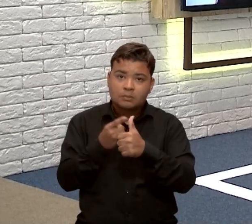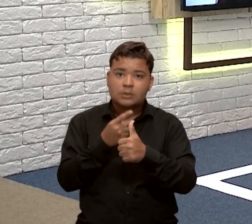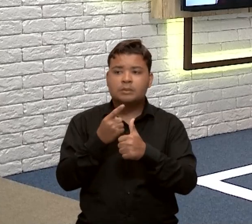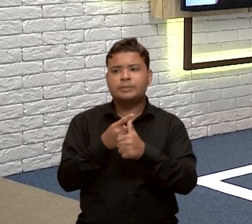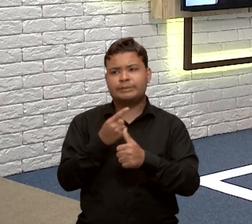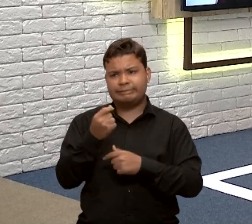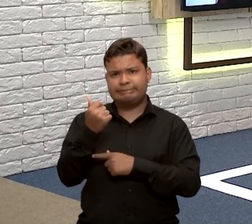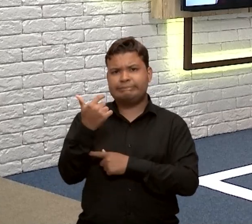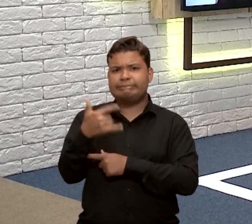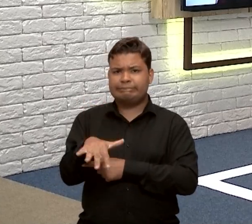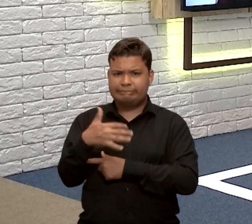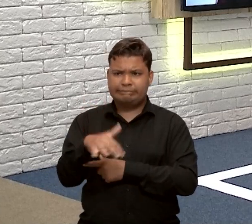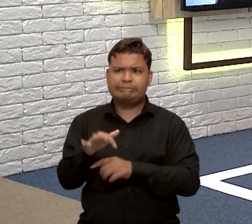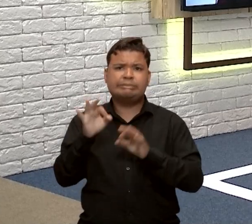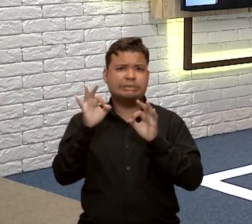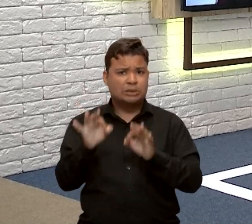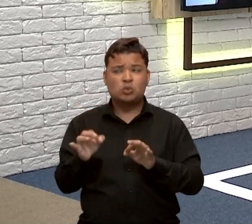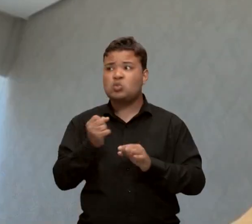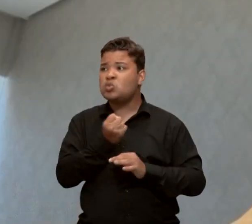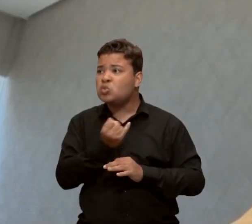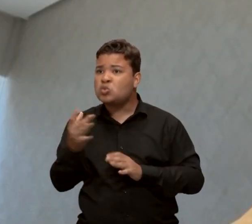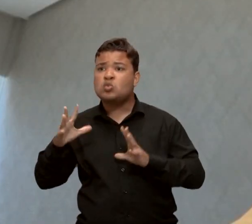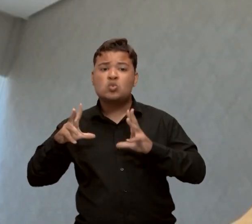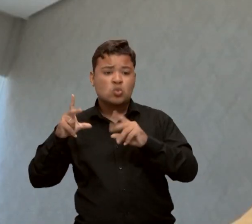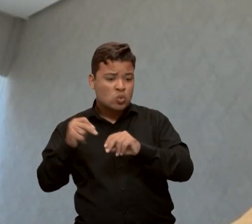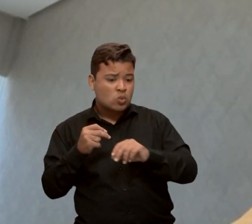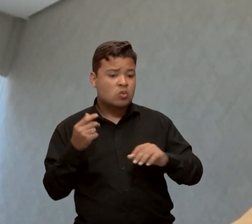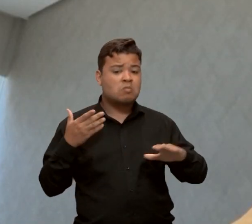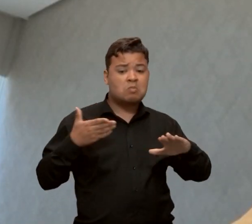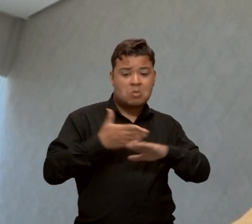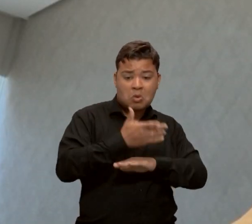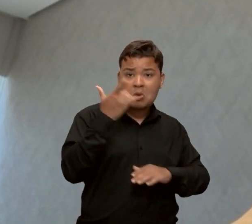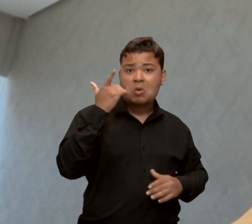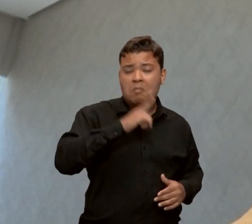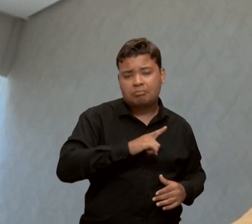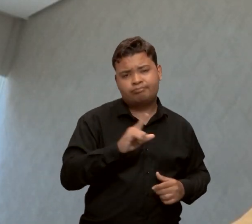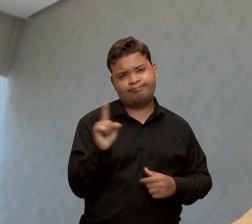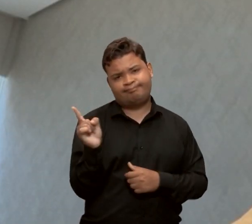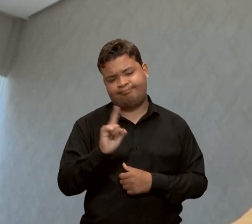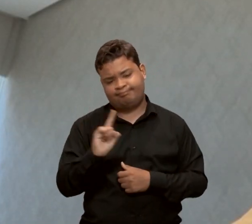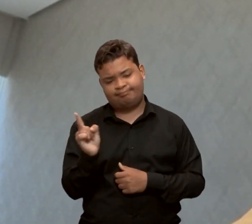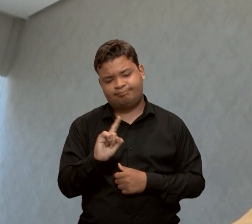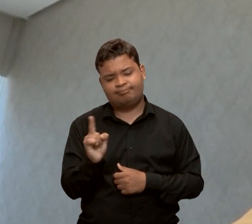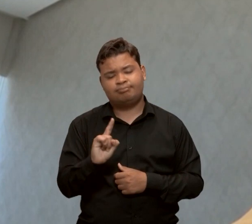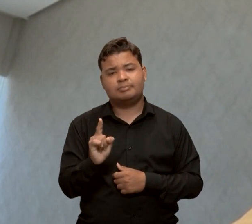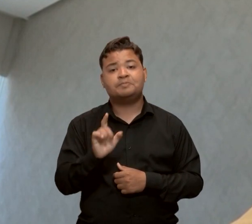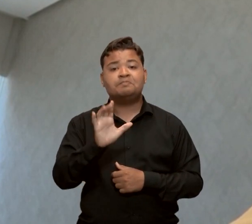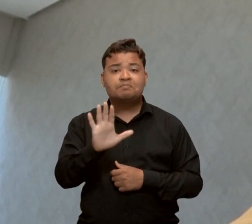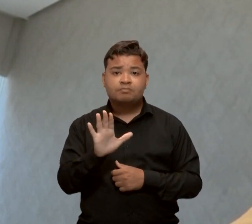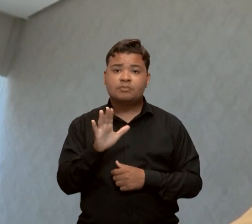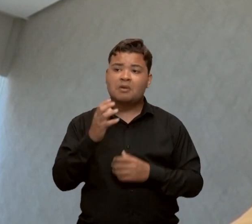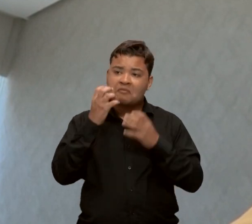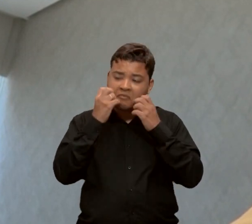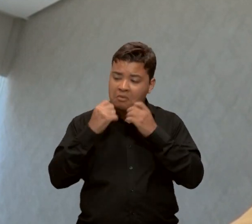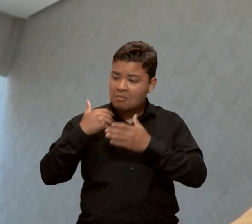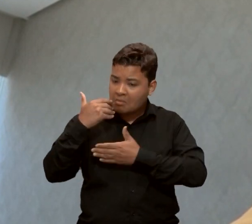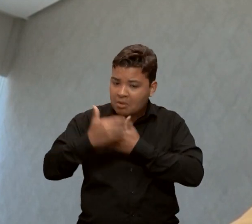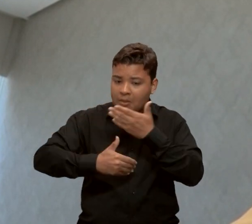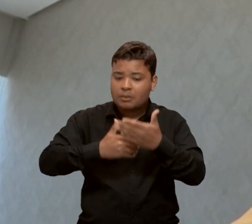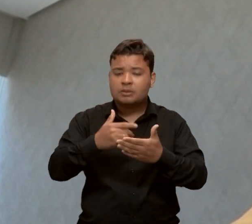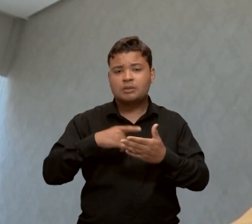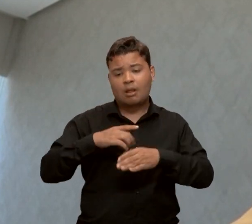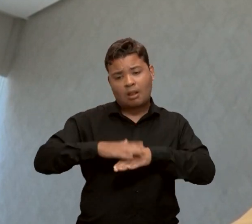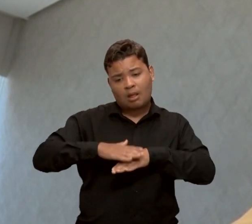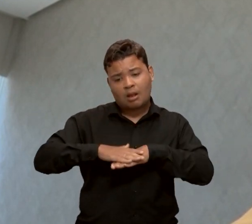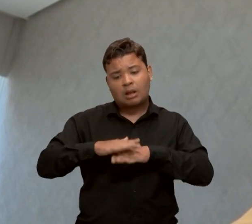obviamente, tem procedimentos que são caros, mas eu acho que o processo do envelhecimento, ele começa com medidas simples. Então, a primeira medida